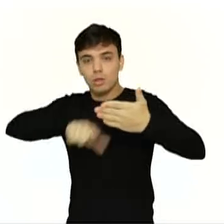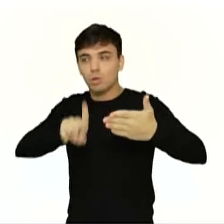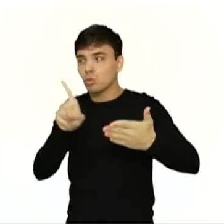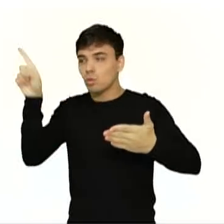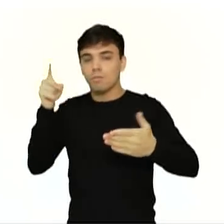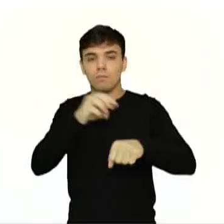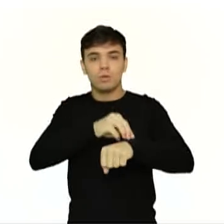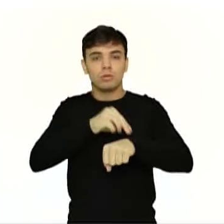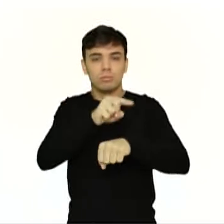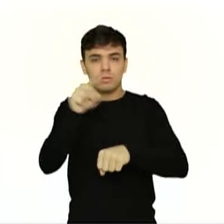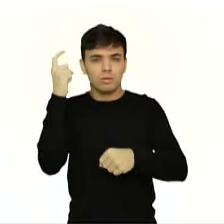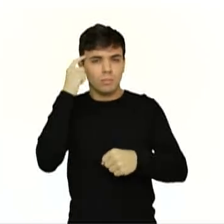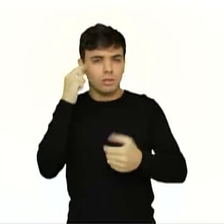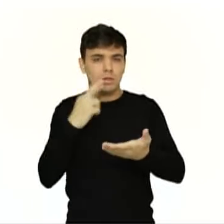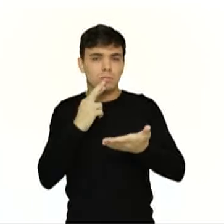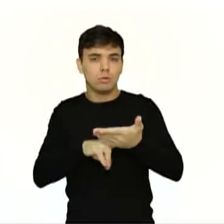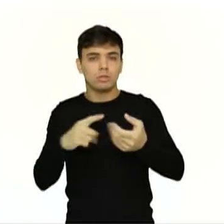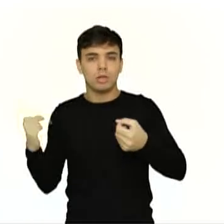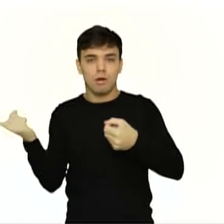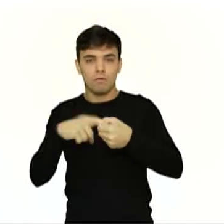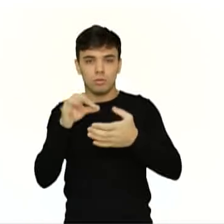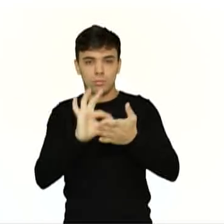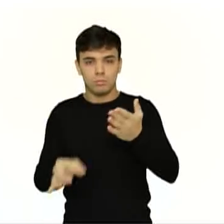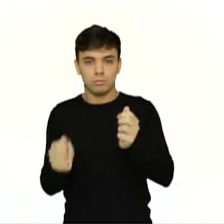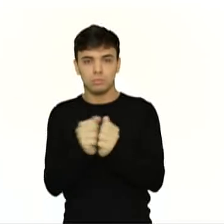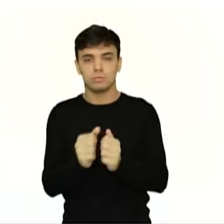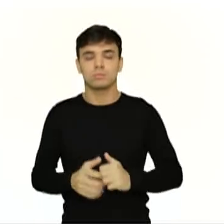a gente já retorna com a alternativa correta.